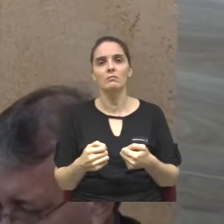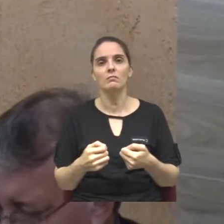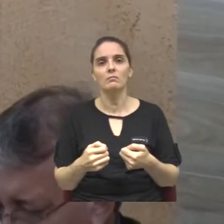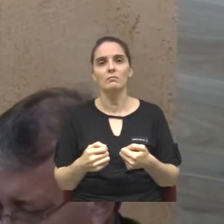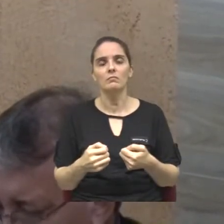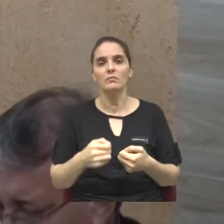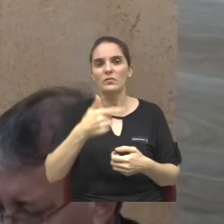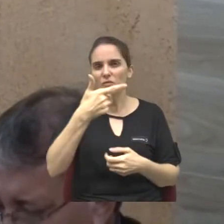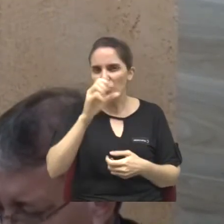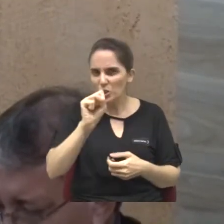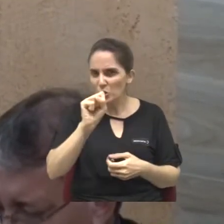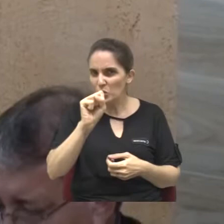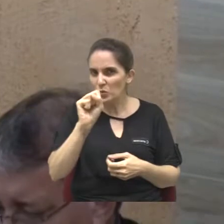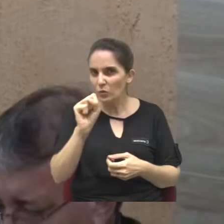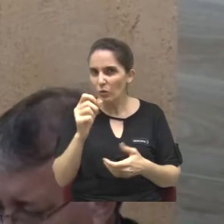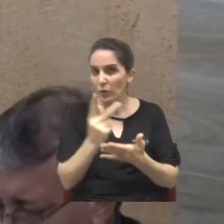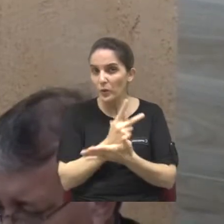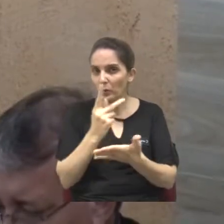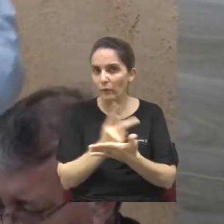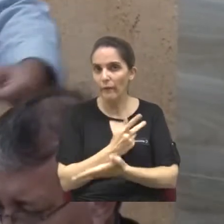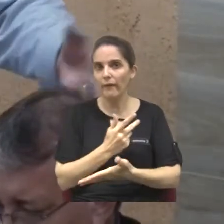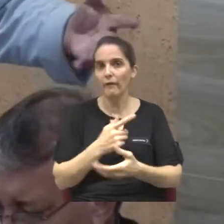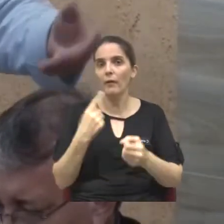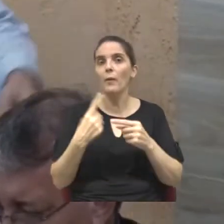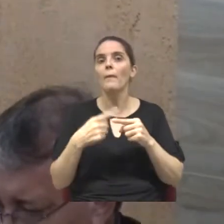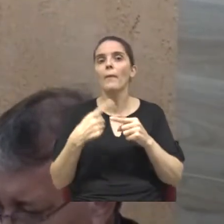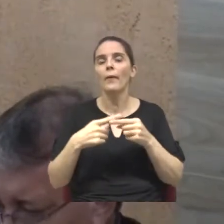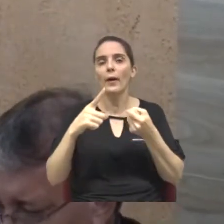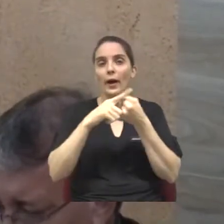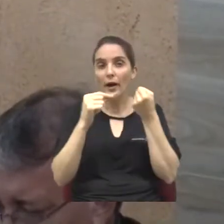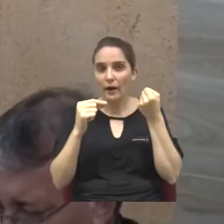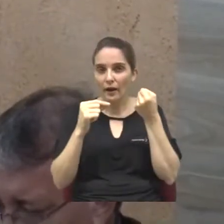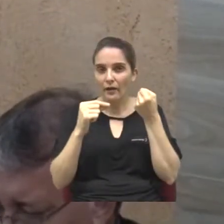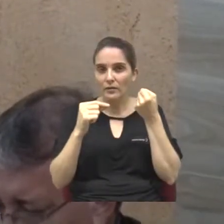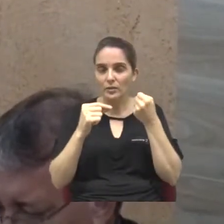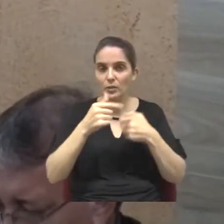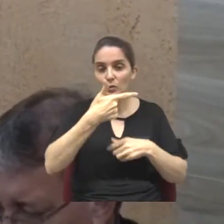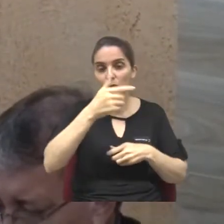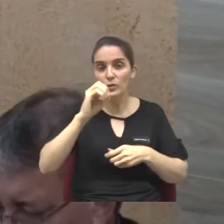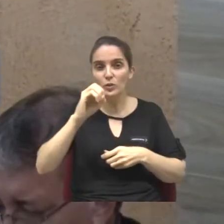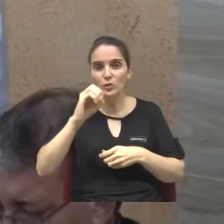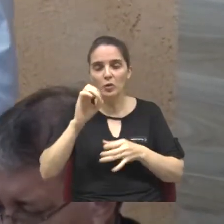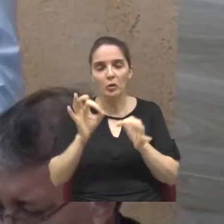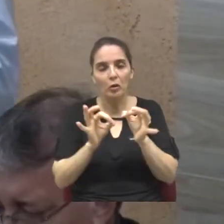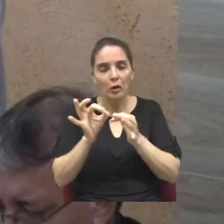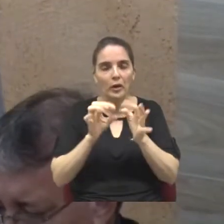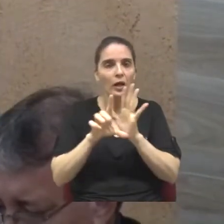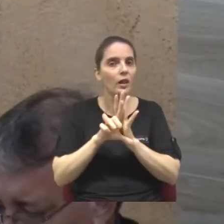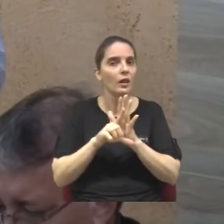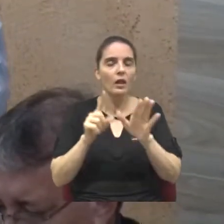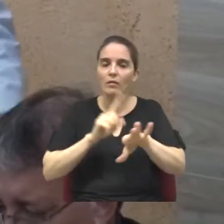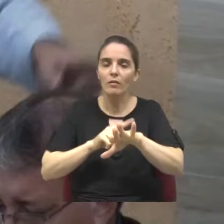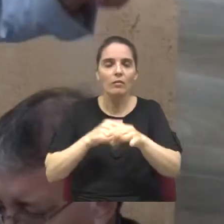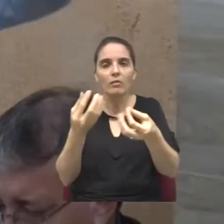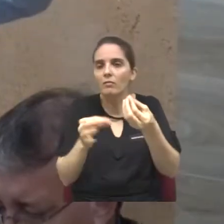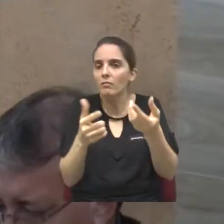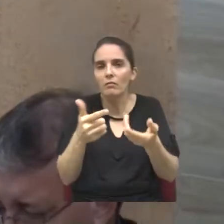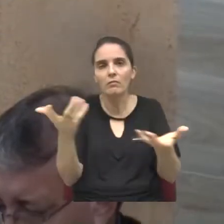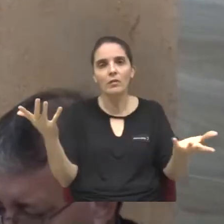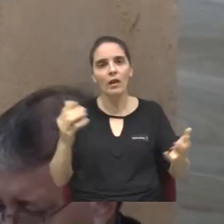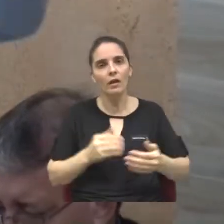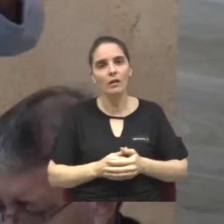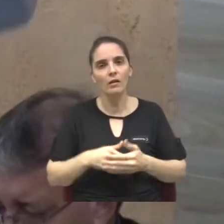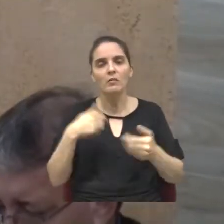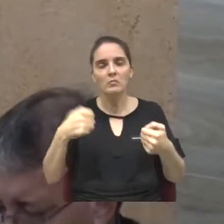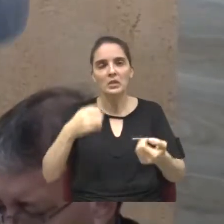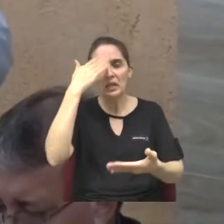28 erros tem, porque são 28 artigos corrigindo uma lei, o qual nós não temos tempo e temos que confiar no secretário